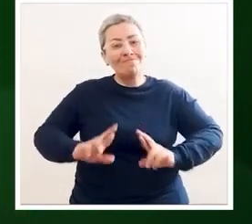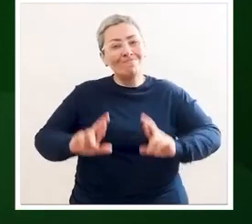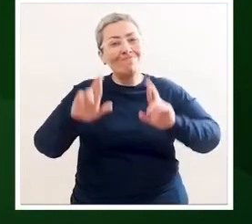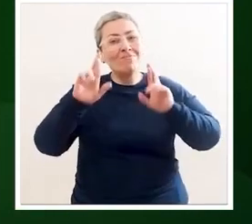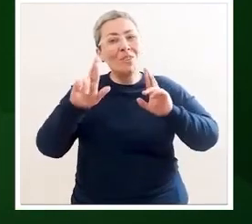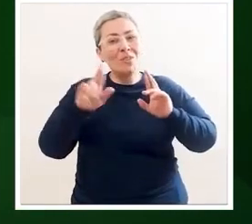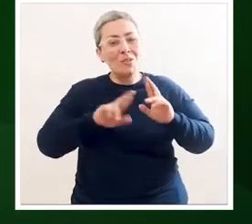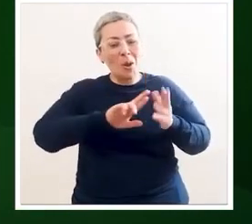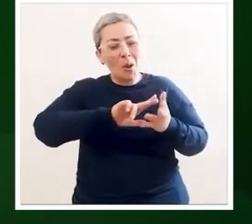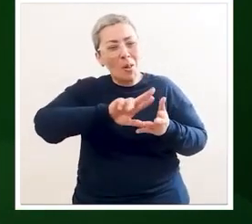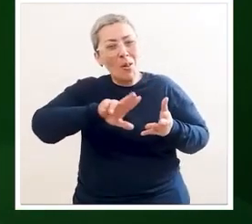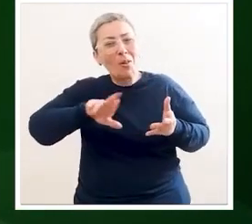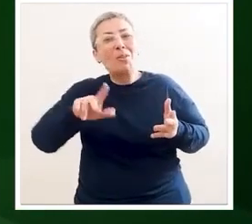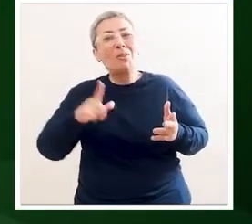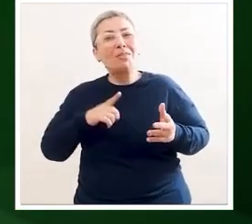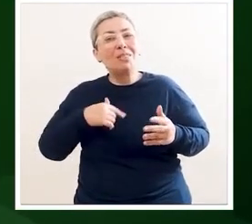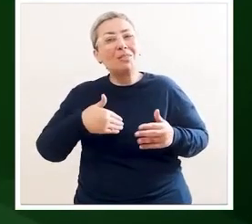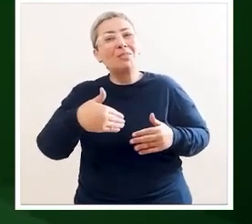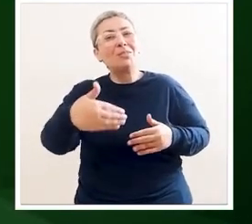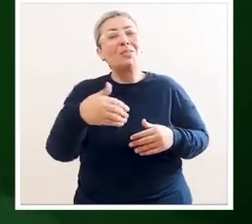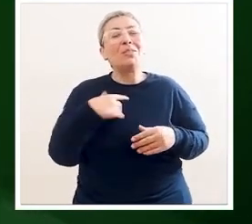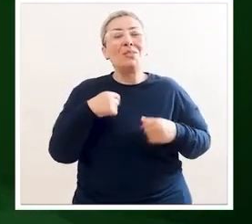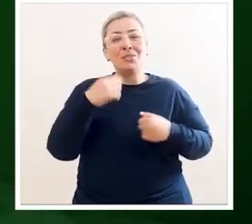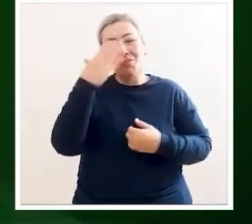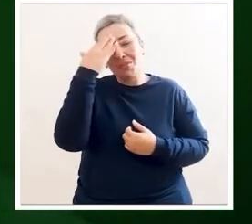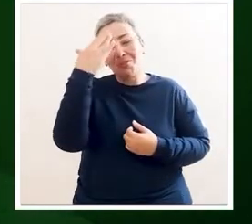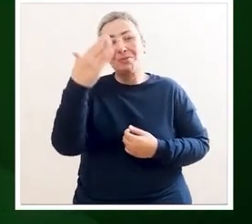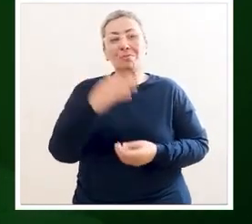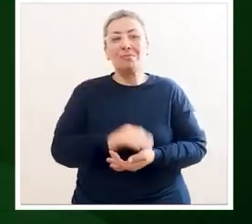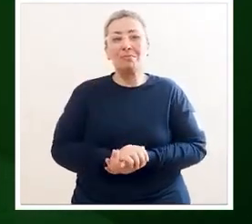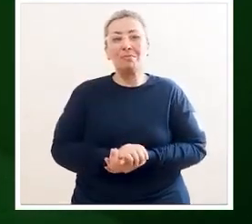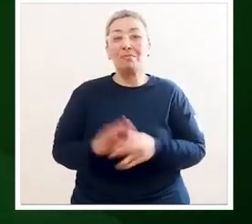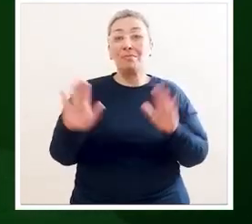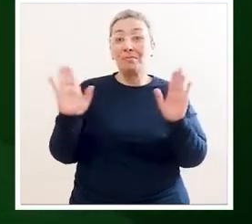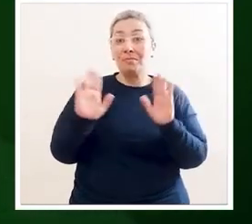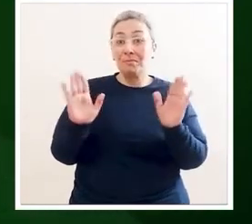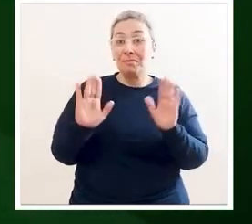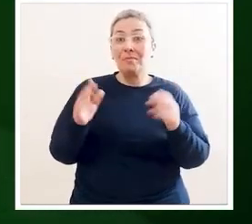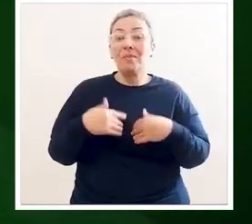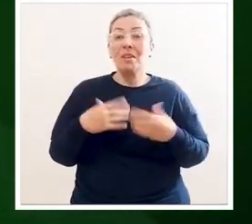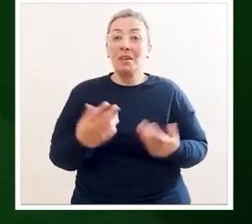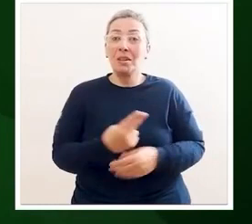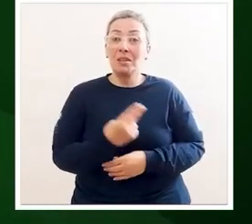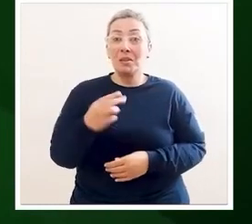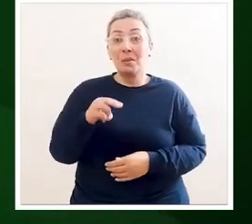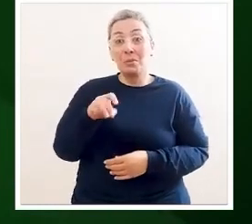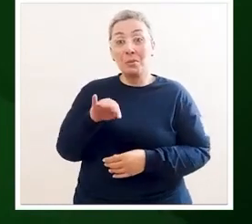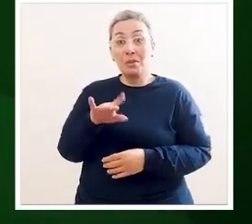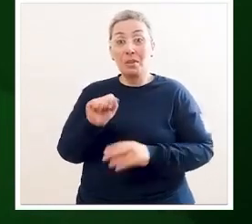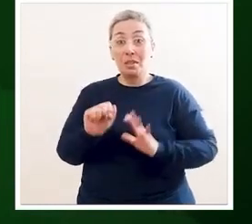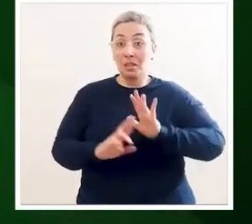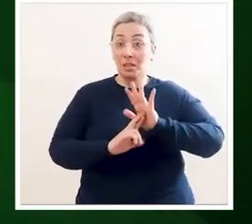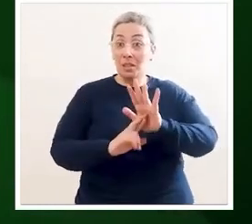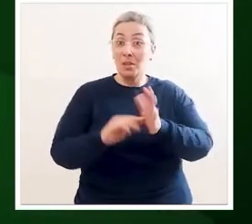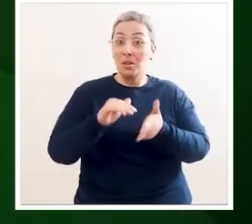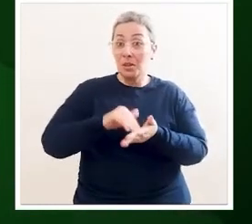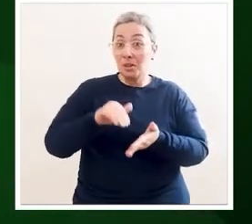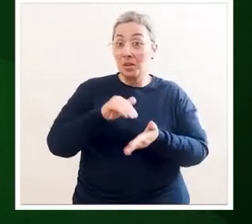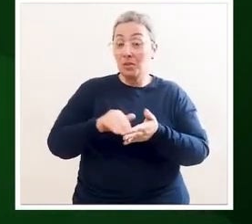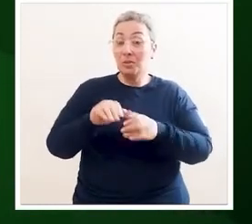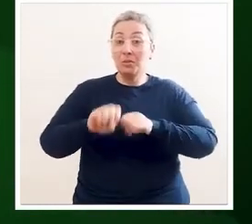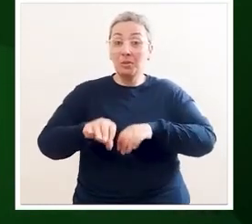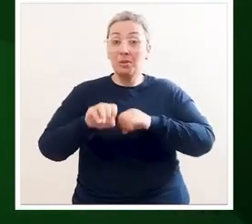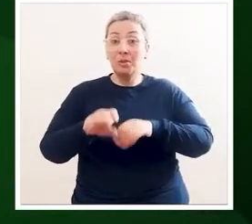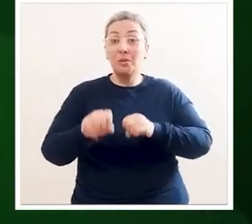ao final e espero que muitos outros venham por aí obrigada Olá me chamo Mônica e